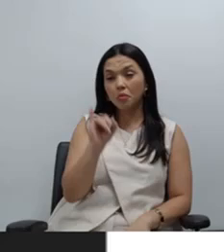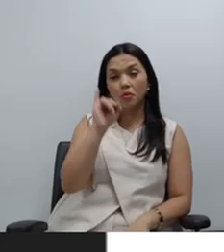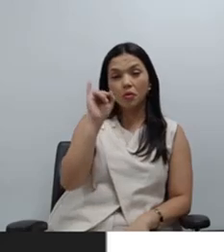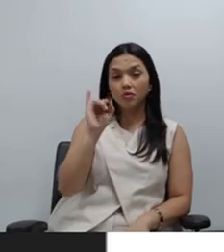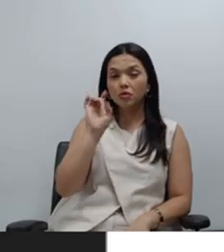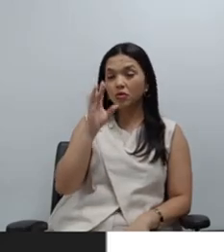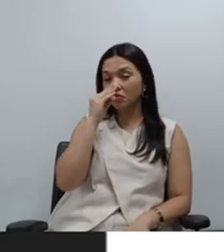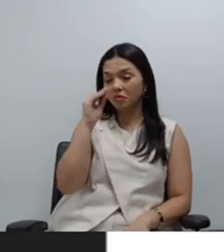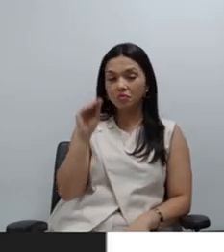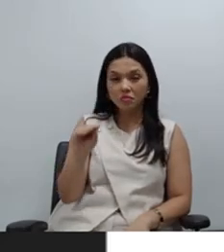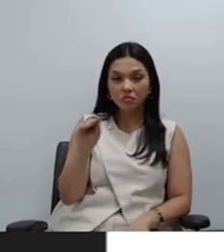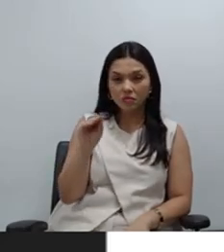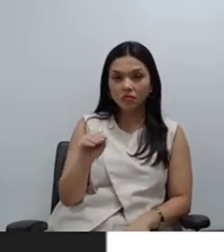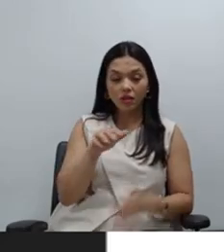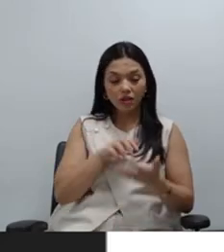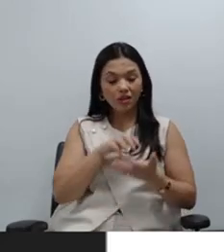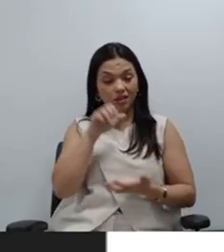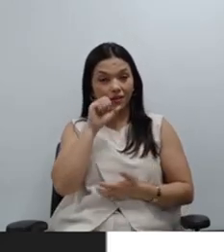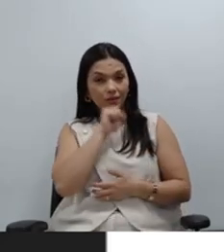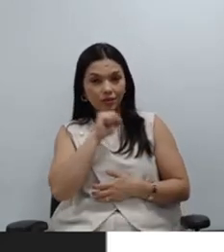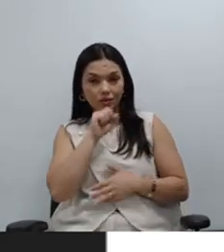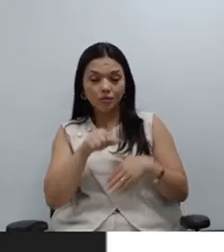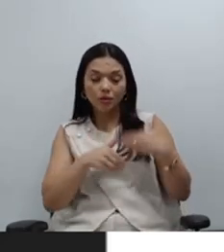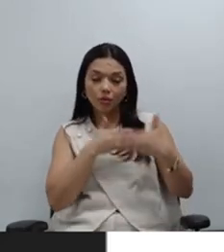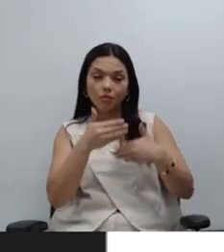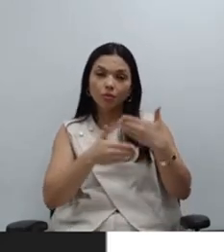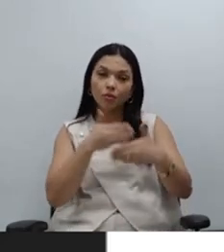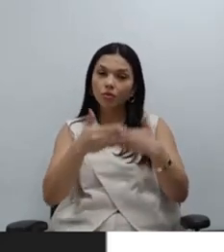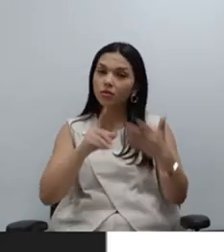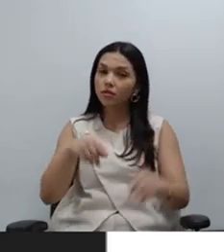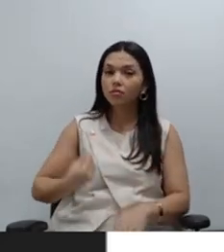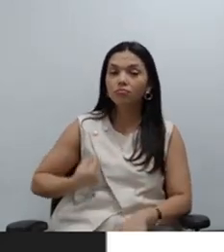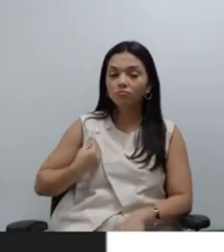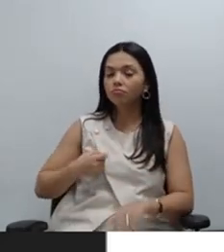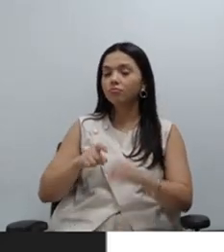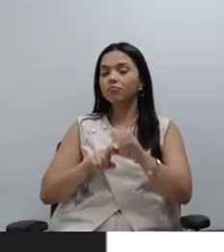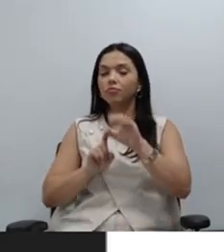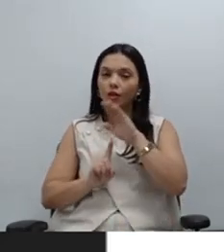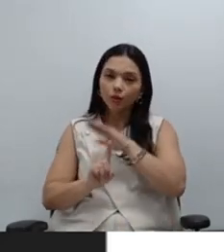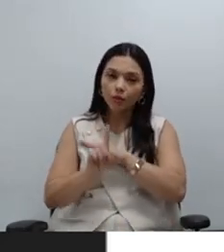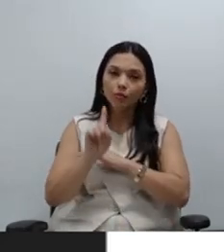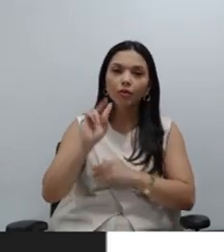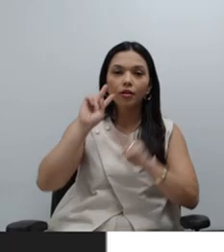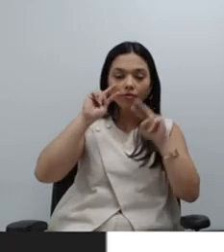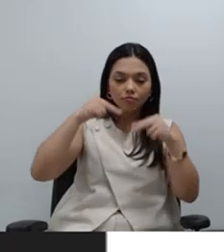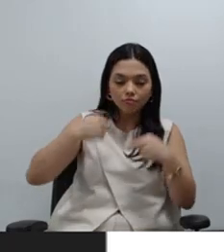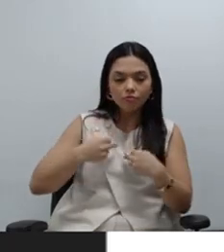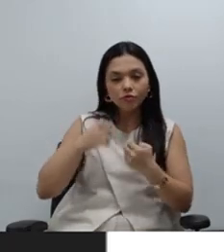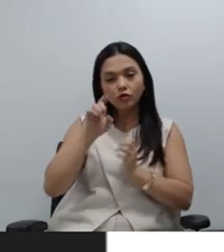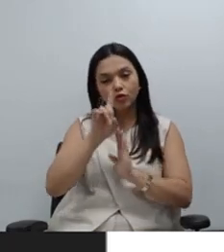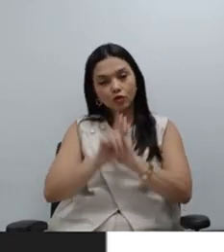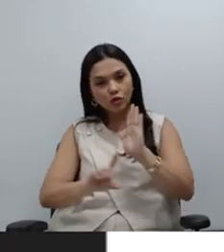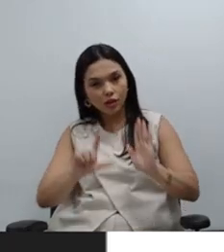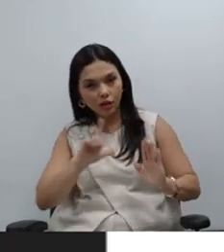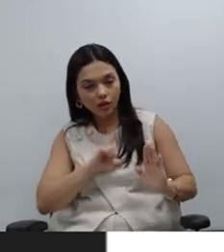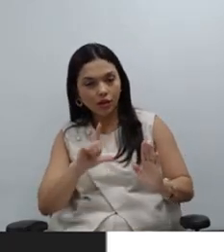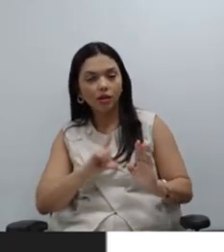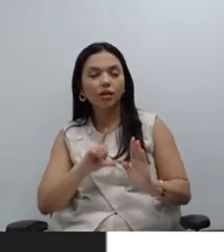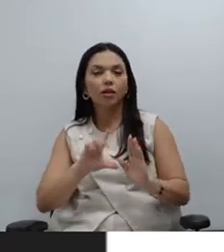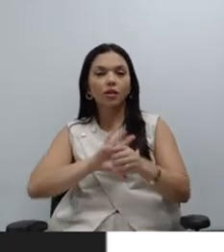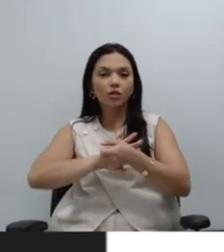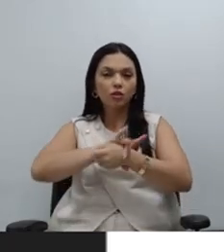O envelhecimento é um processo que deve ser vivenciado com autonomia, reconhecimento de direitos,